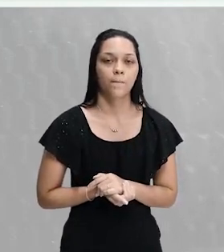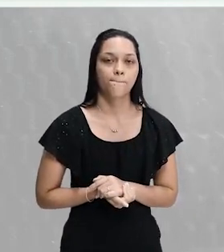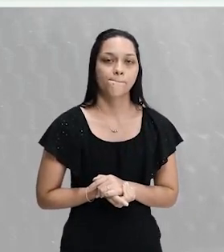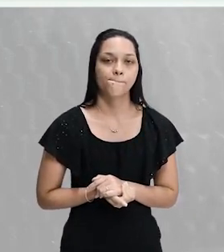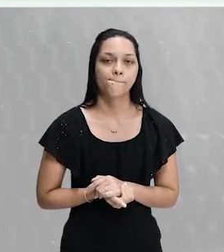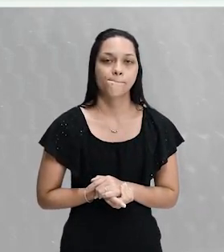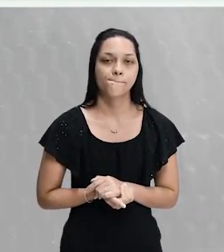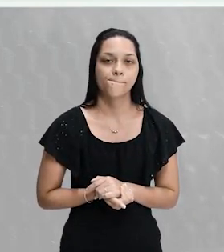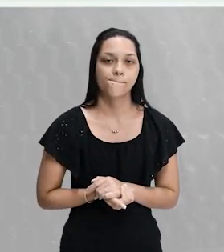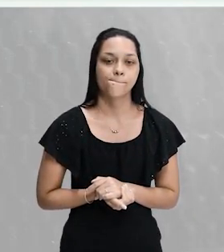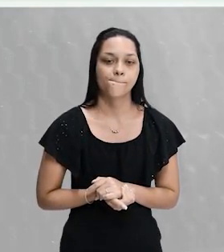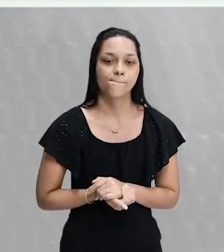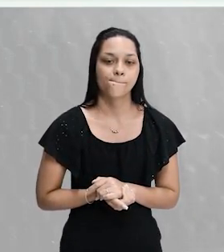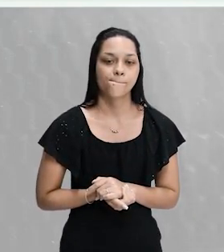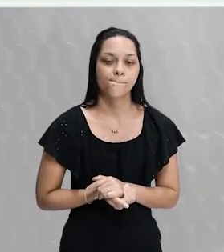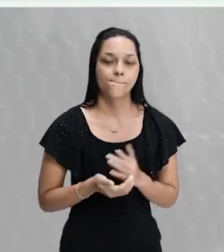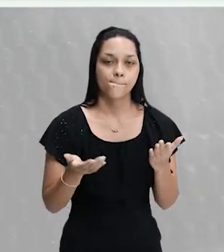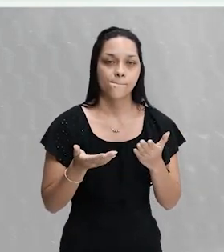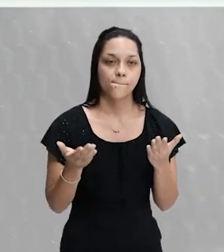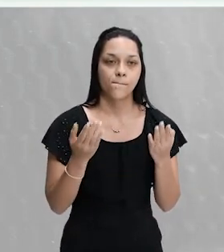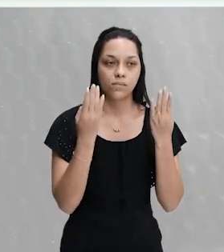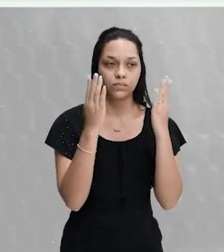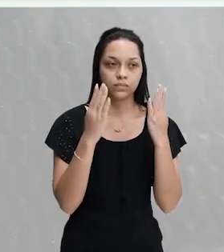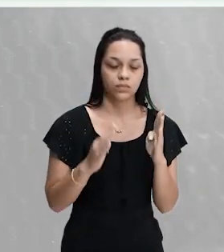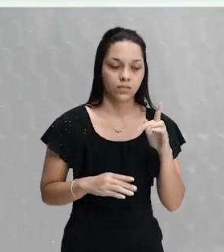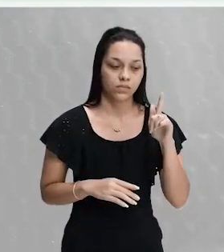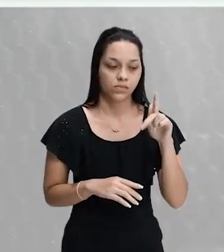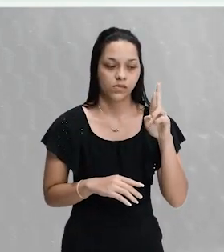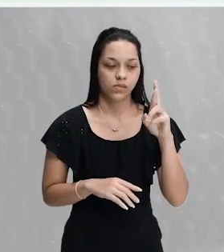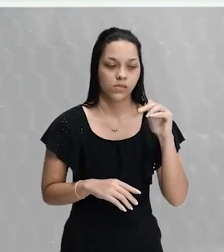convido vocês agora a gente analisar o gráfico